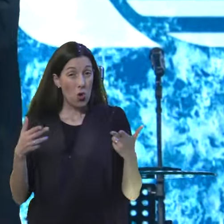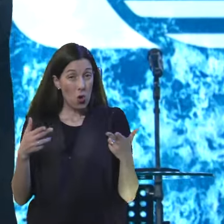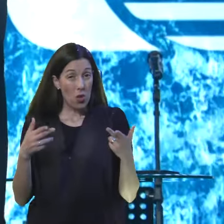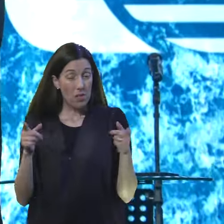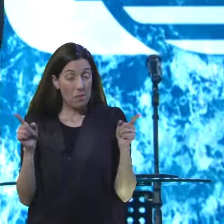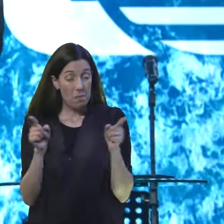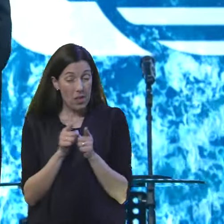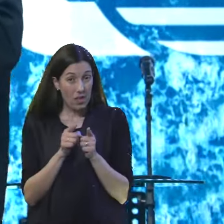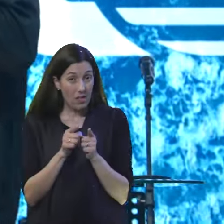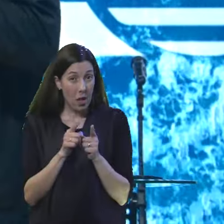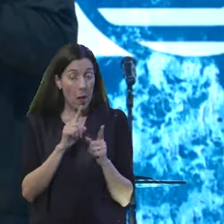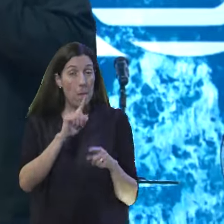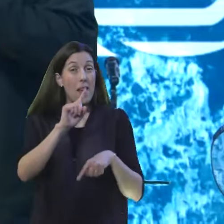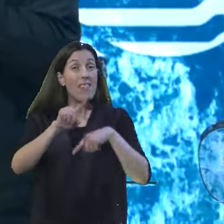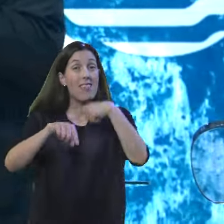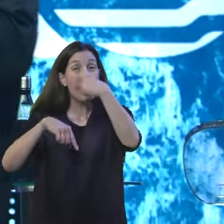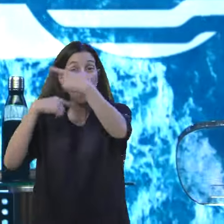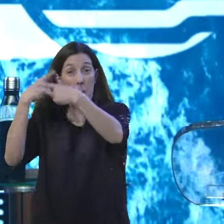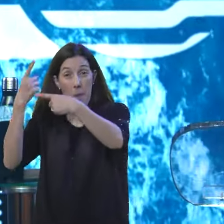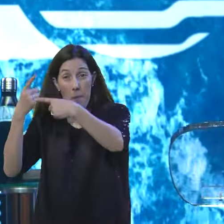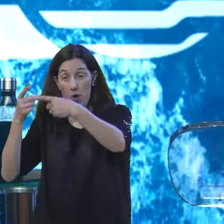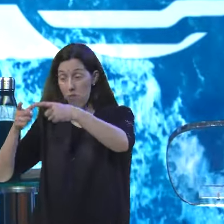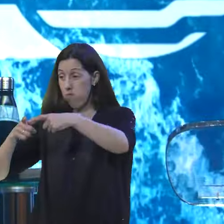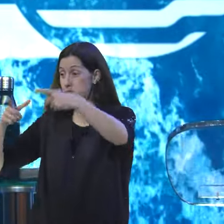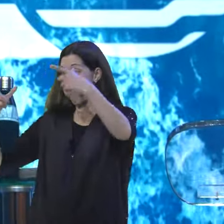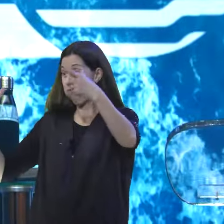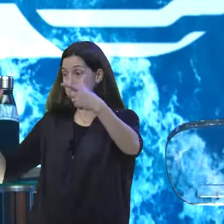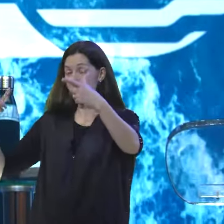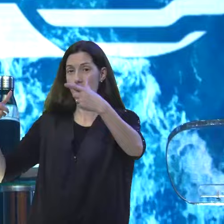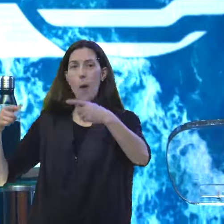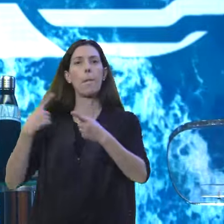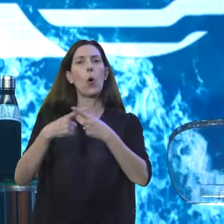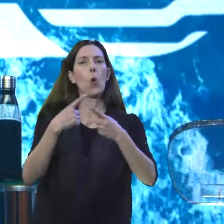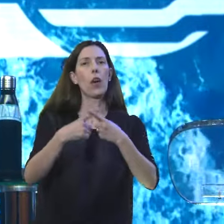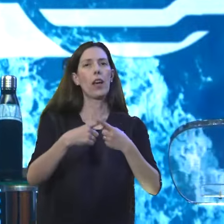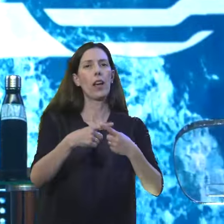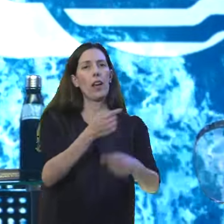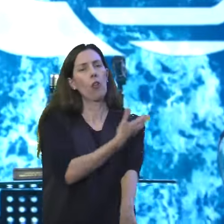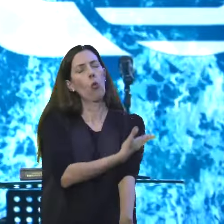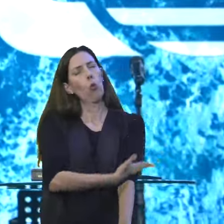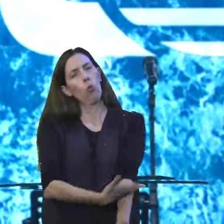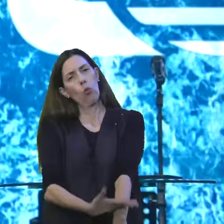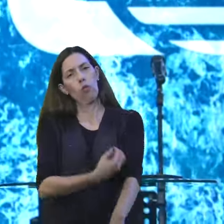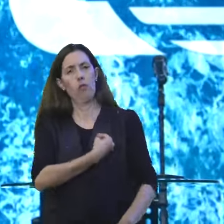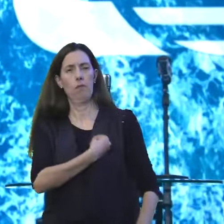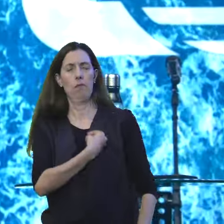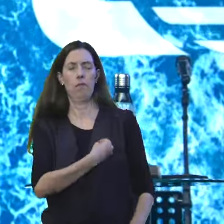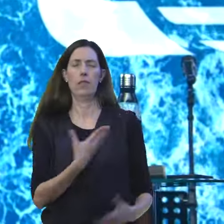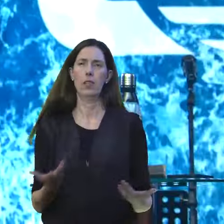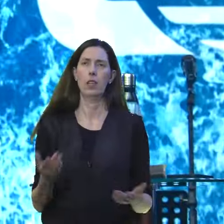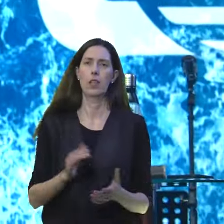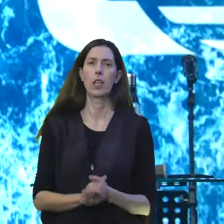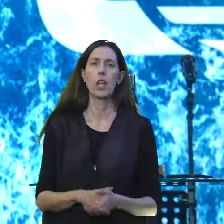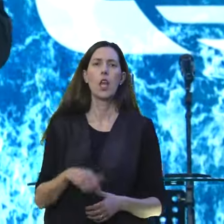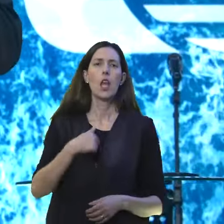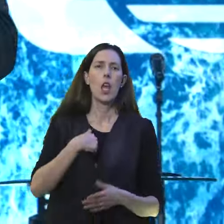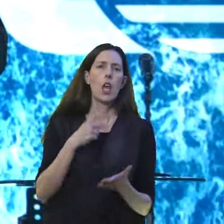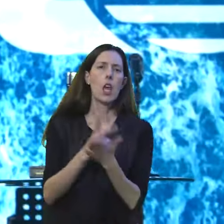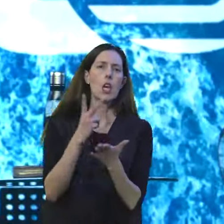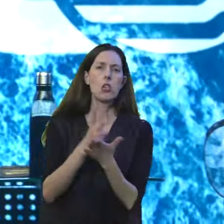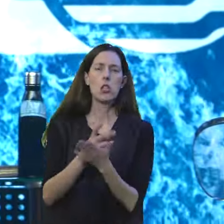depois vai para as coisas mais complexas, porque vira um estilo de vida. Eu deixo para chegar, faltando